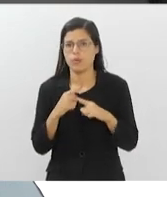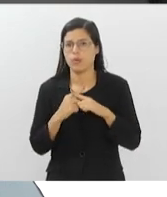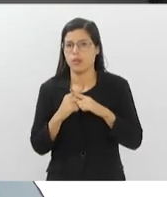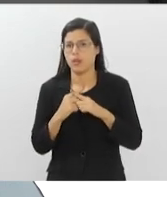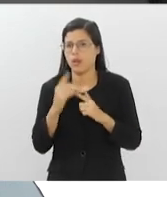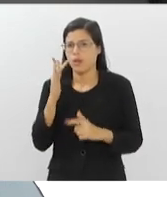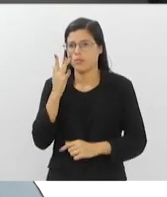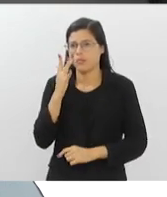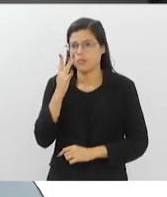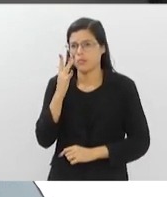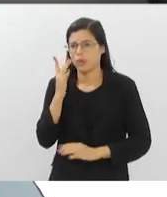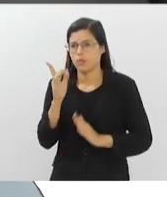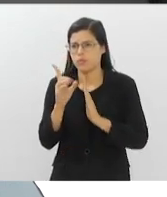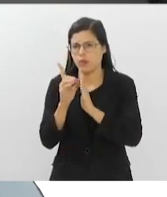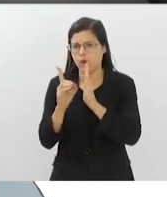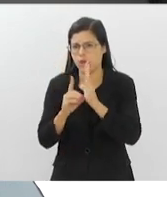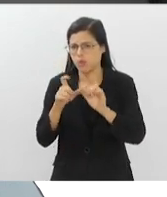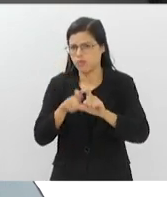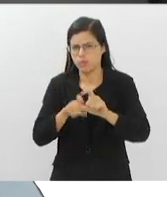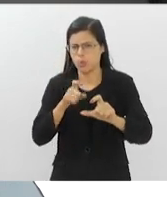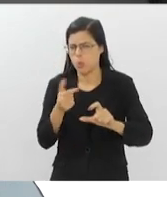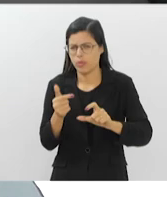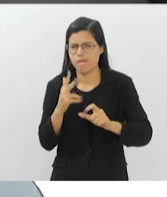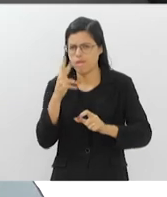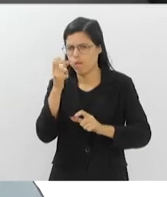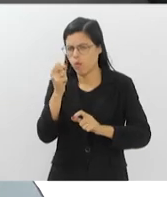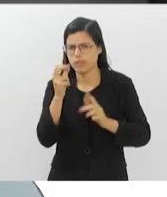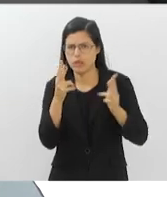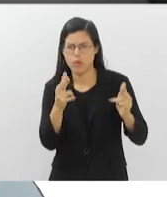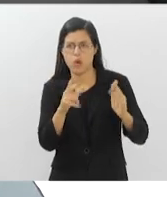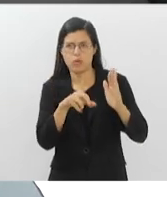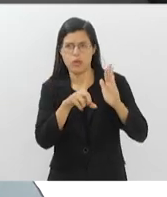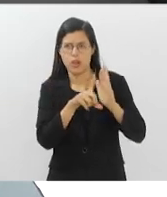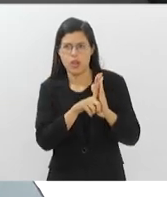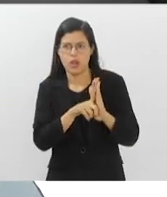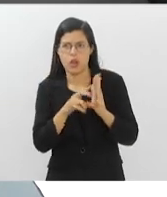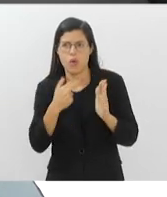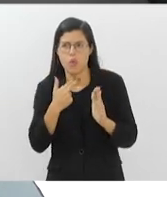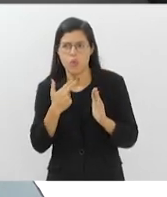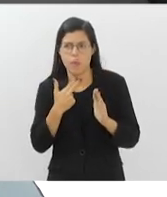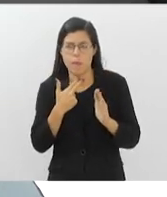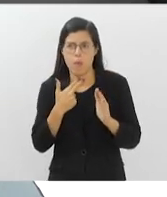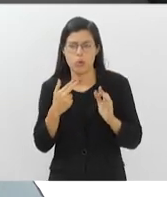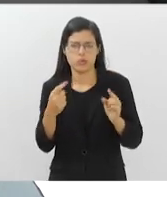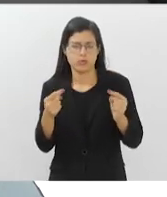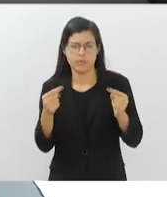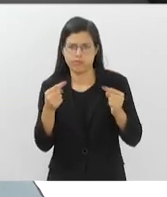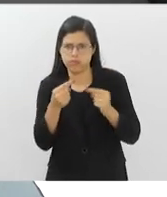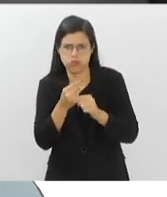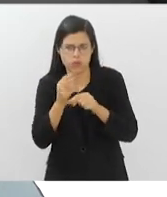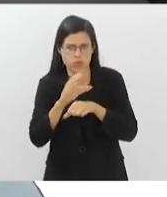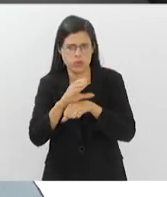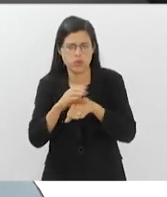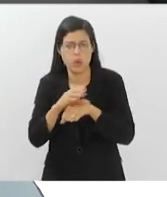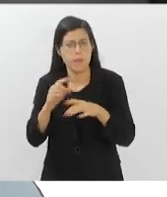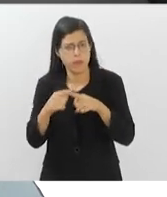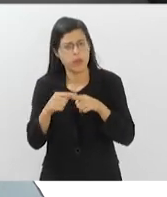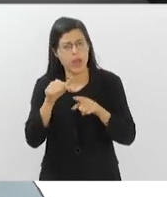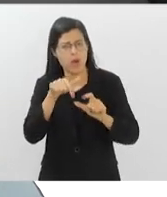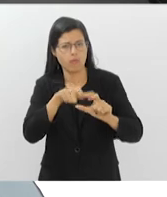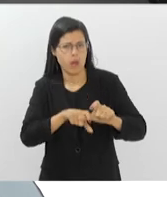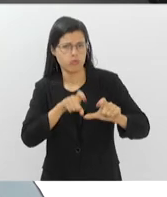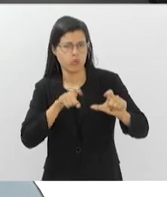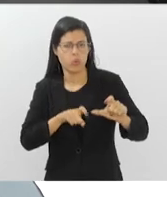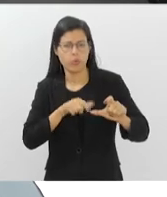lei. Simplesmente eu não posso arguir a inconstitucionalidade, porque ele é autônomo. Mas ele, sabe,